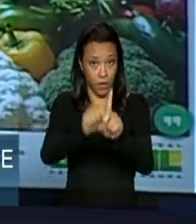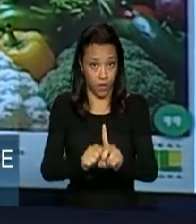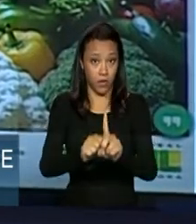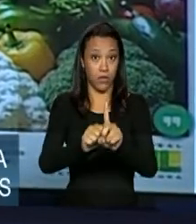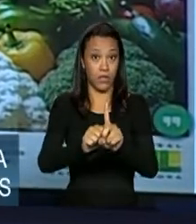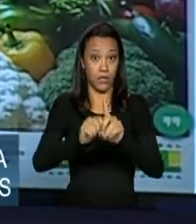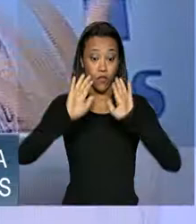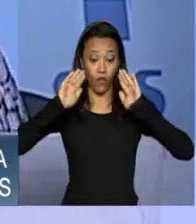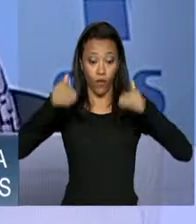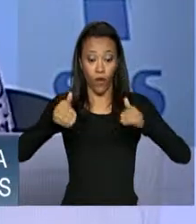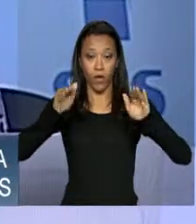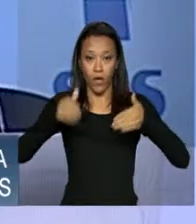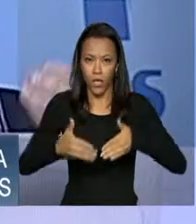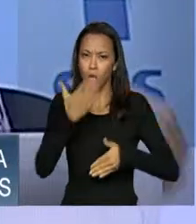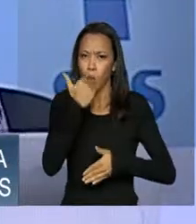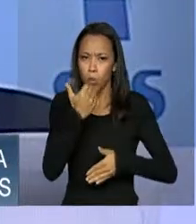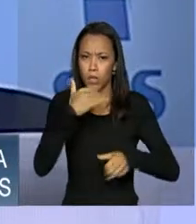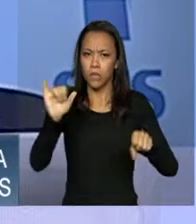na alimentação.